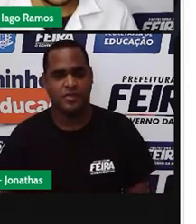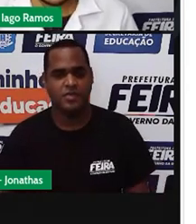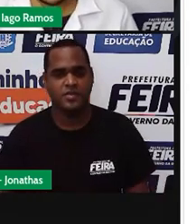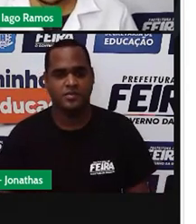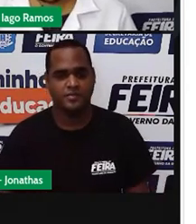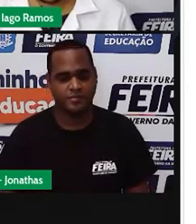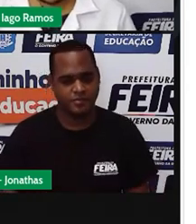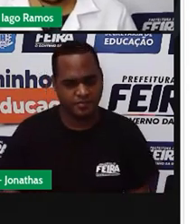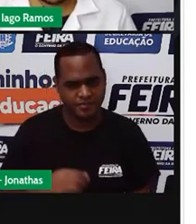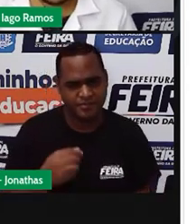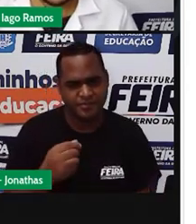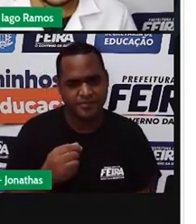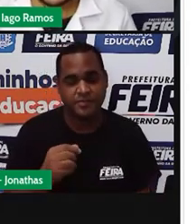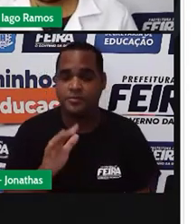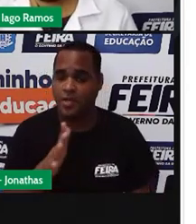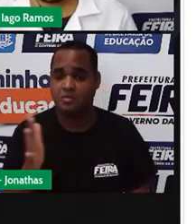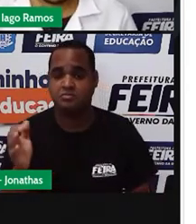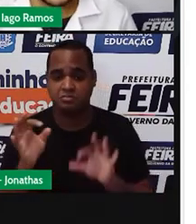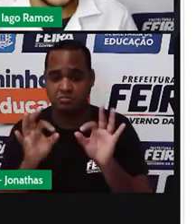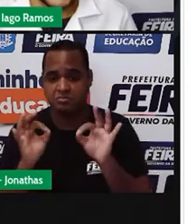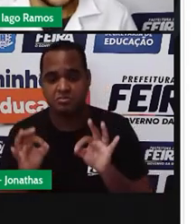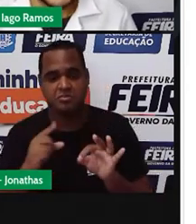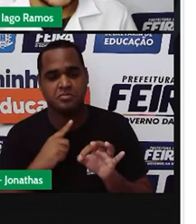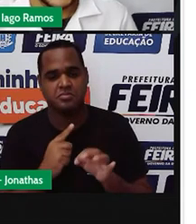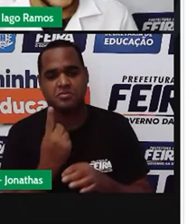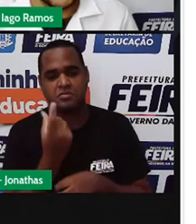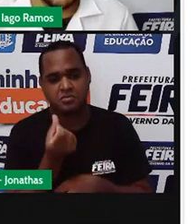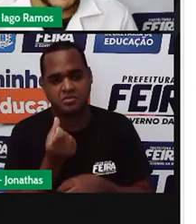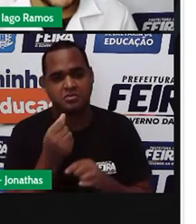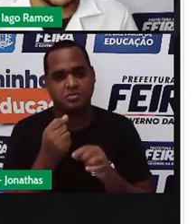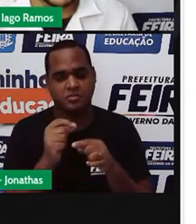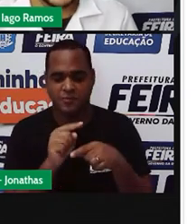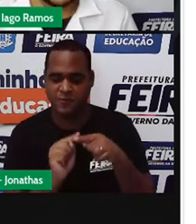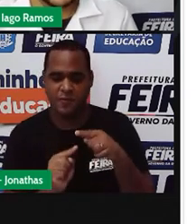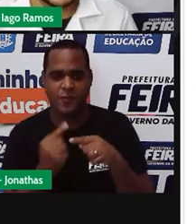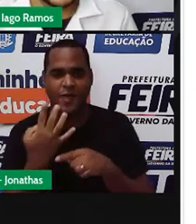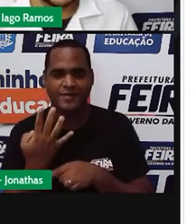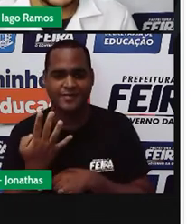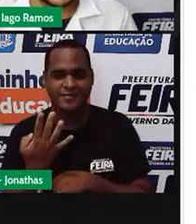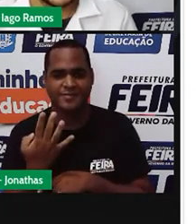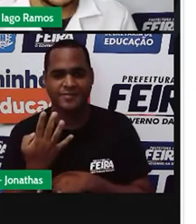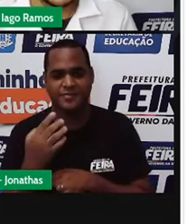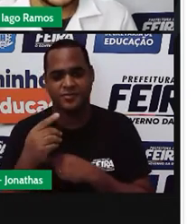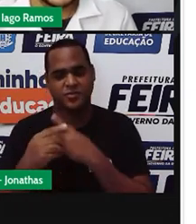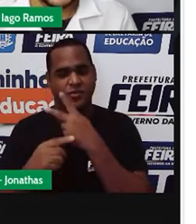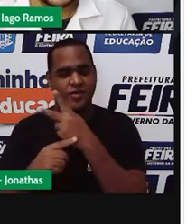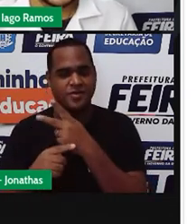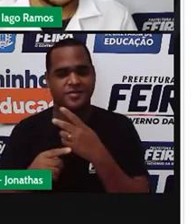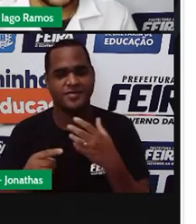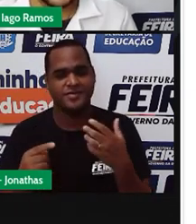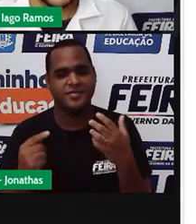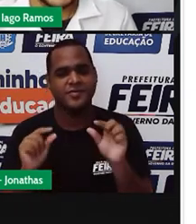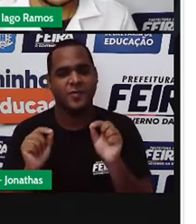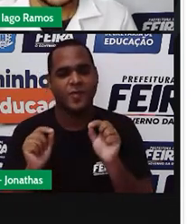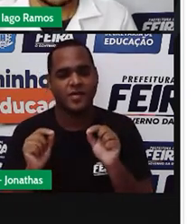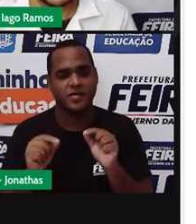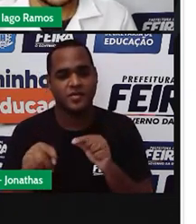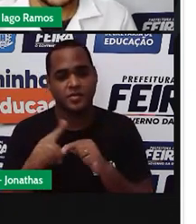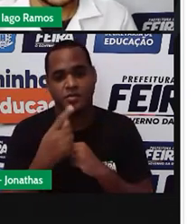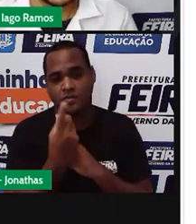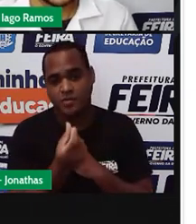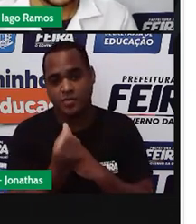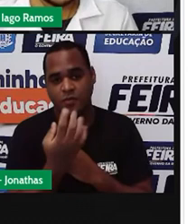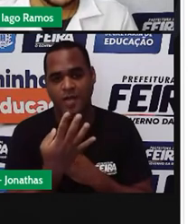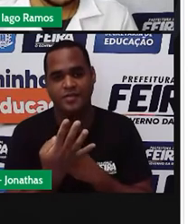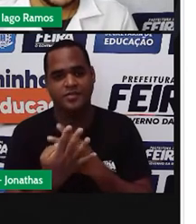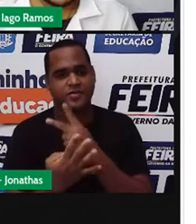agora Aliás já fizemos o cálculo dentro das chaves para eu conseguir fazer divisão de 16 por 4